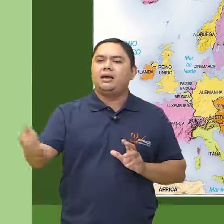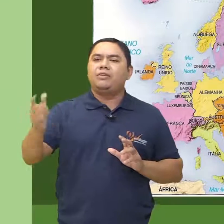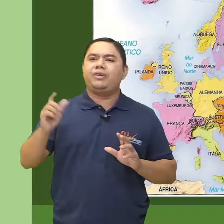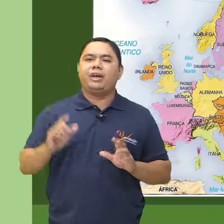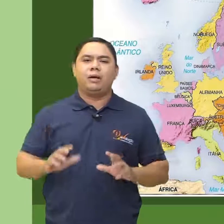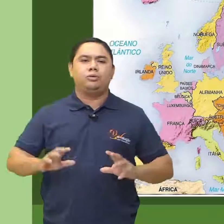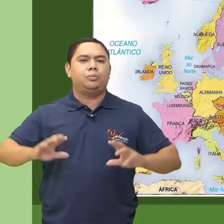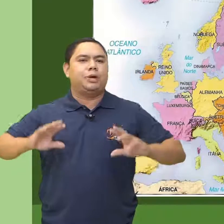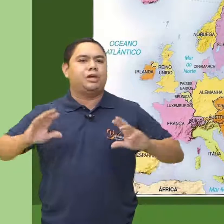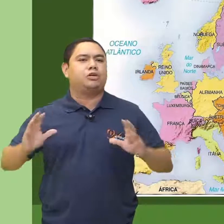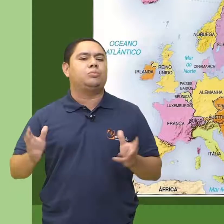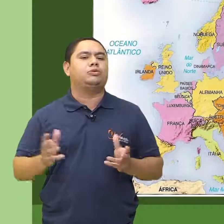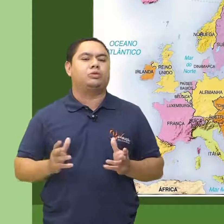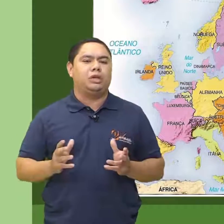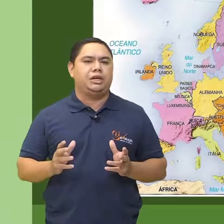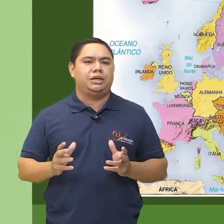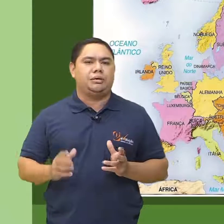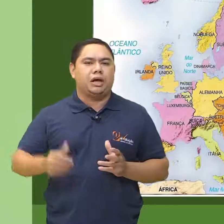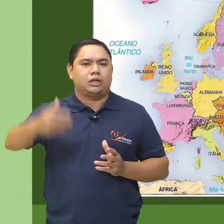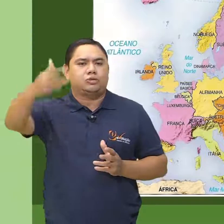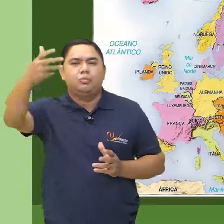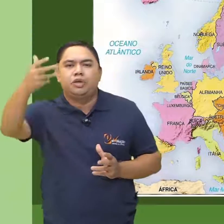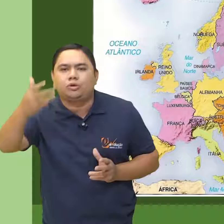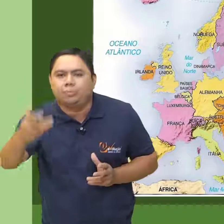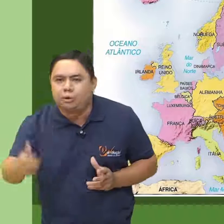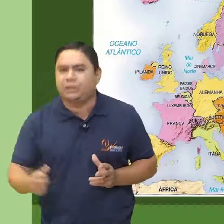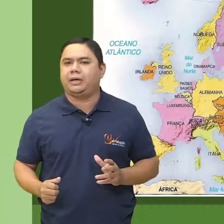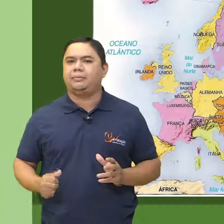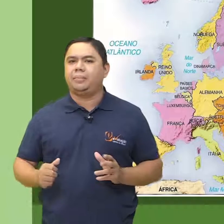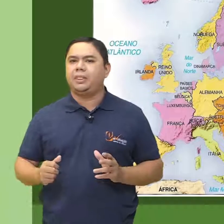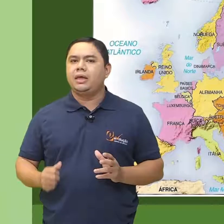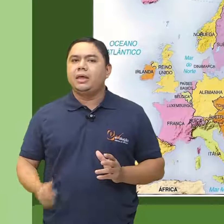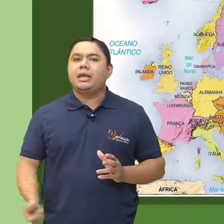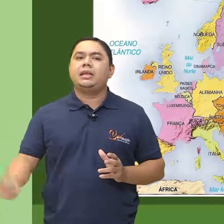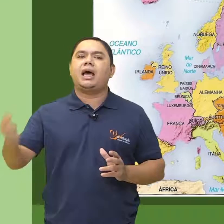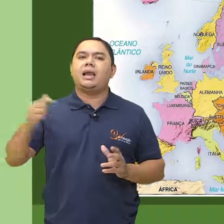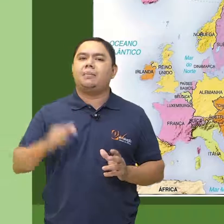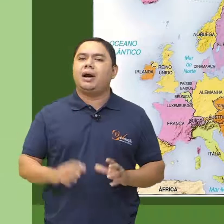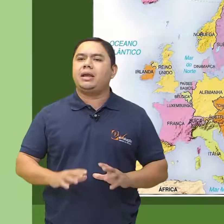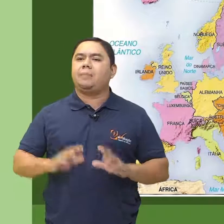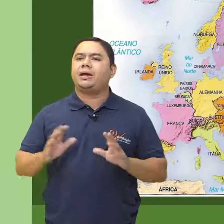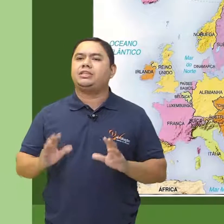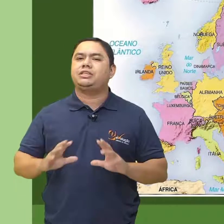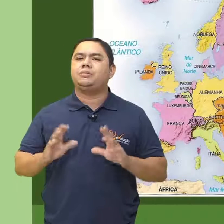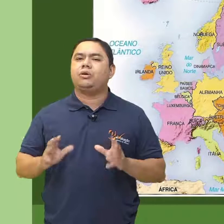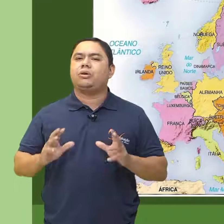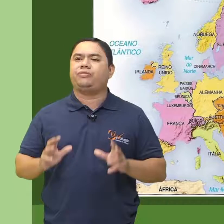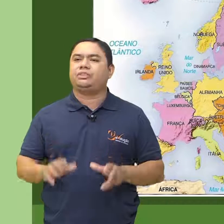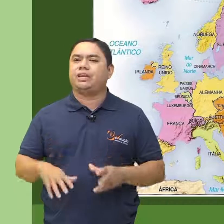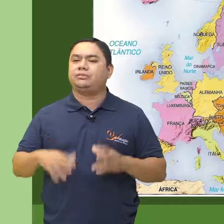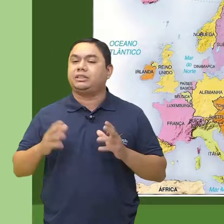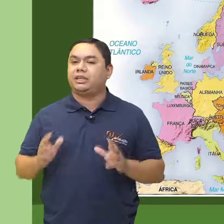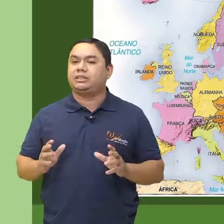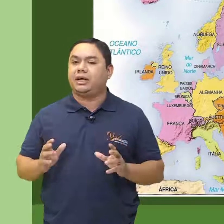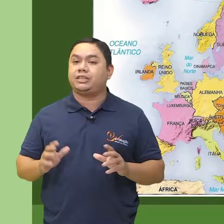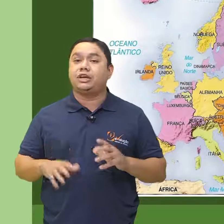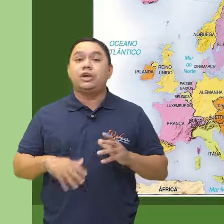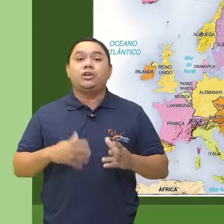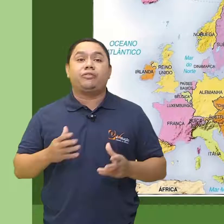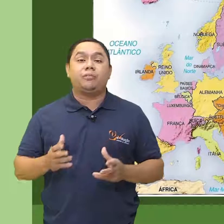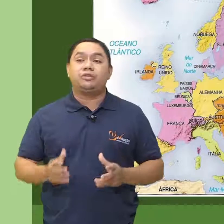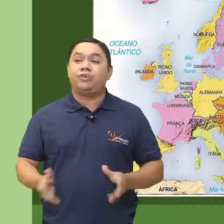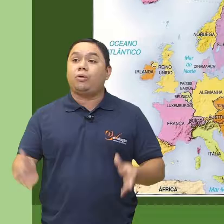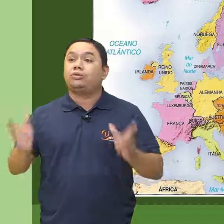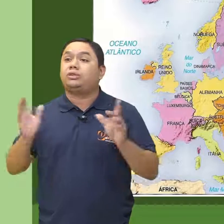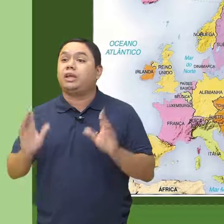Itália, veremos o Benito Mussolini assumindo o poder, e na Alemanha, a partir de 1933,